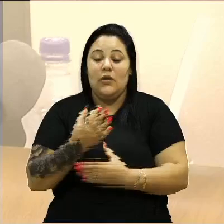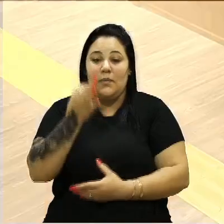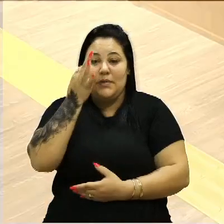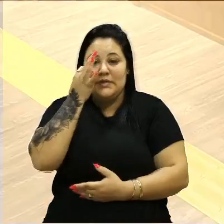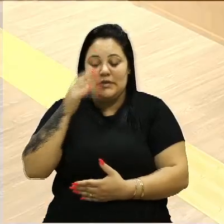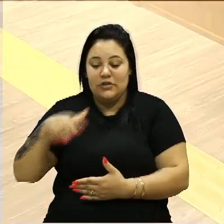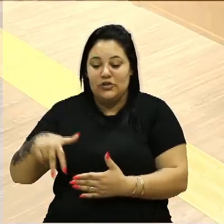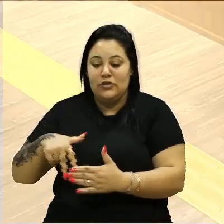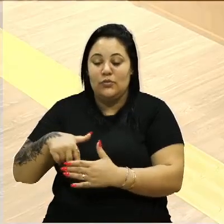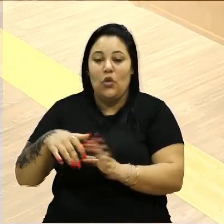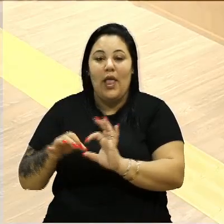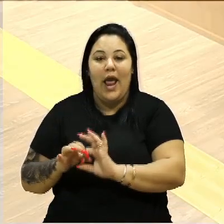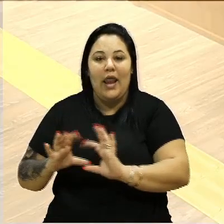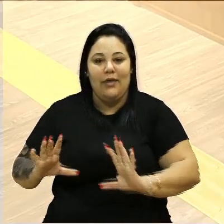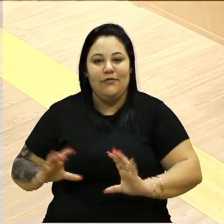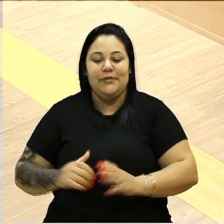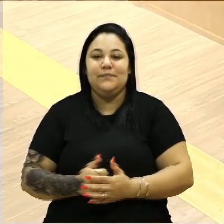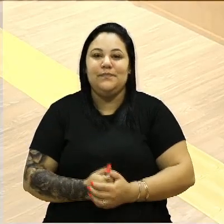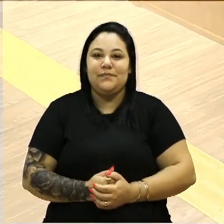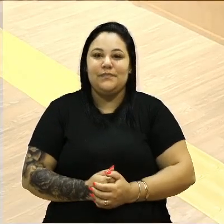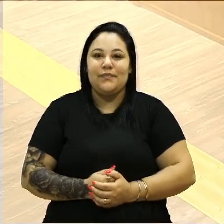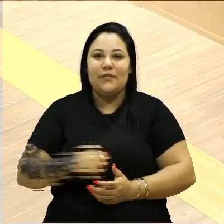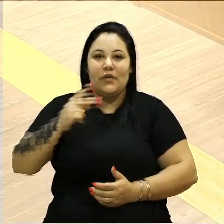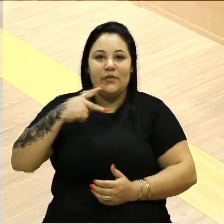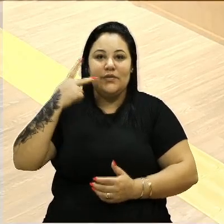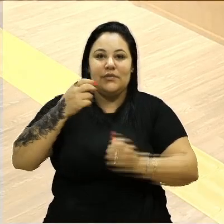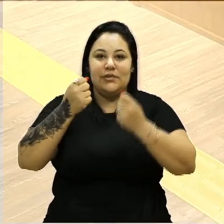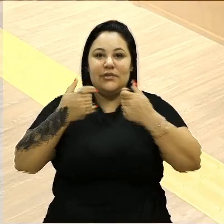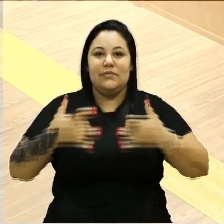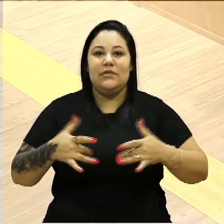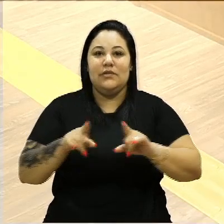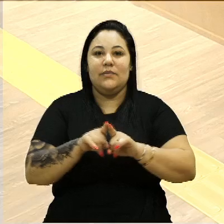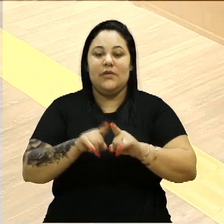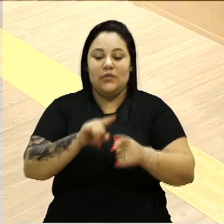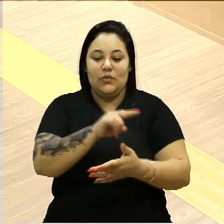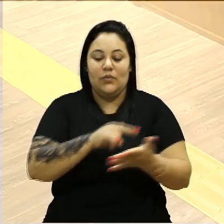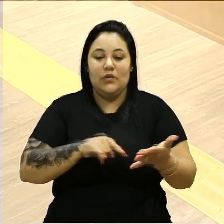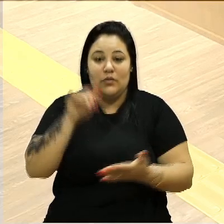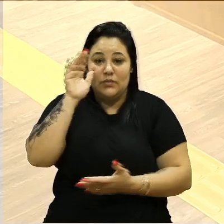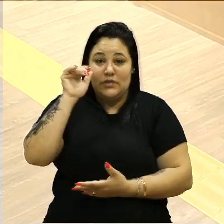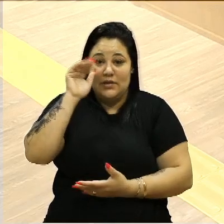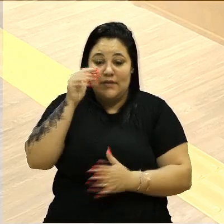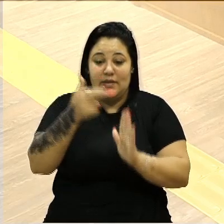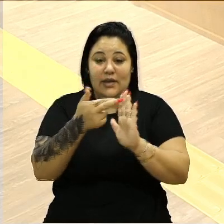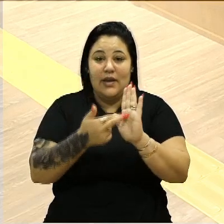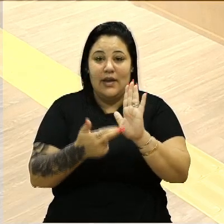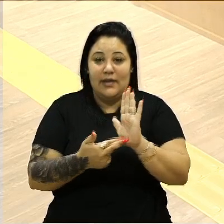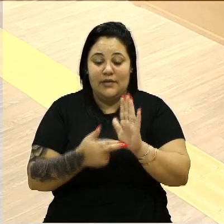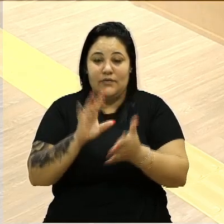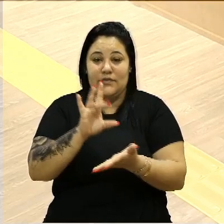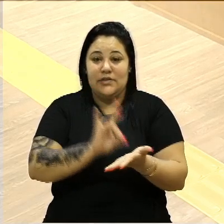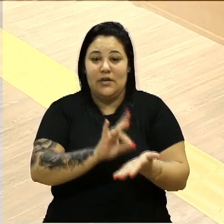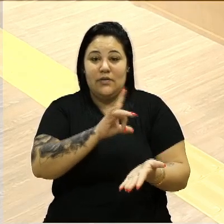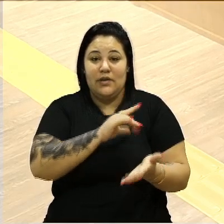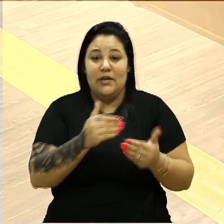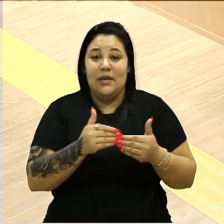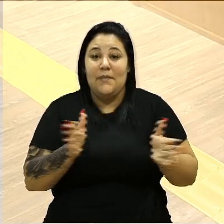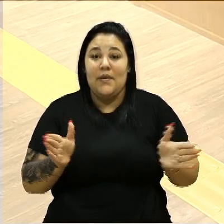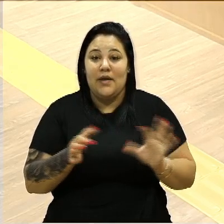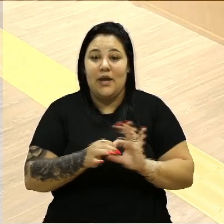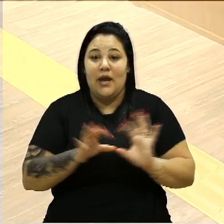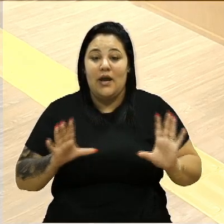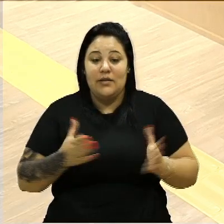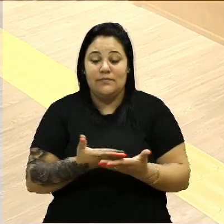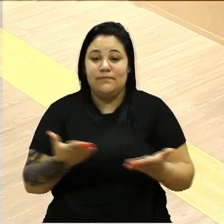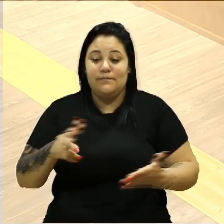tribuna. O vereador que abaixo subscreve o presente documento, observadas as normas regimentais, requer a cedência do espaço da Tribuna